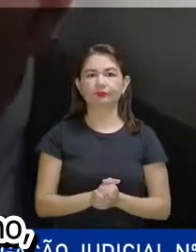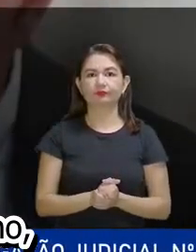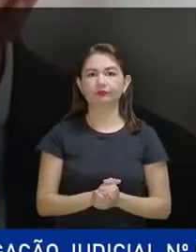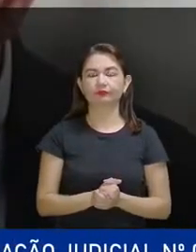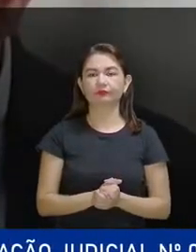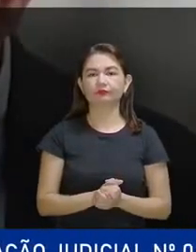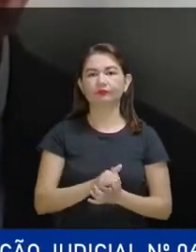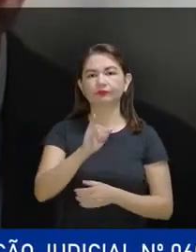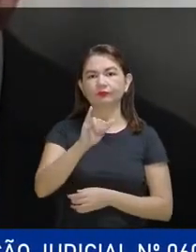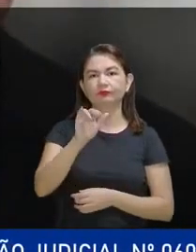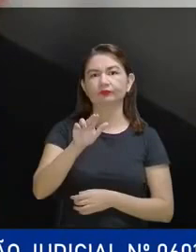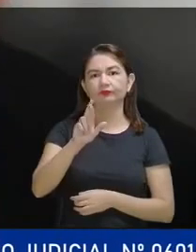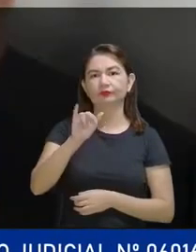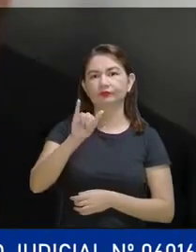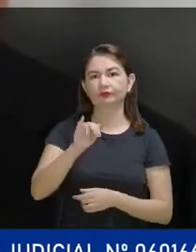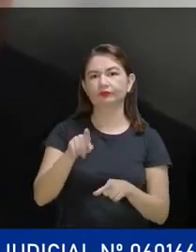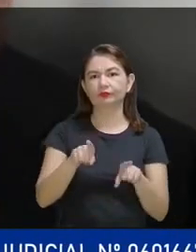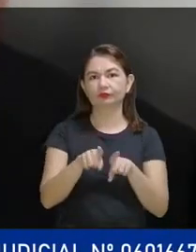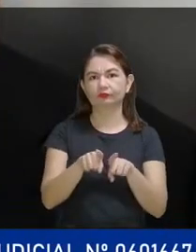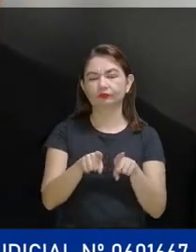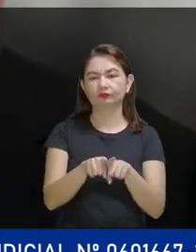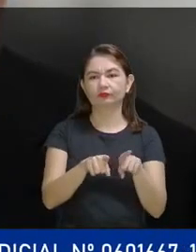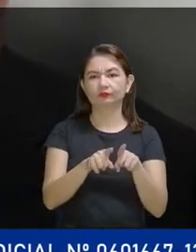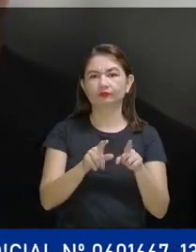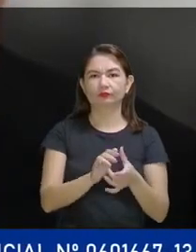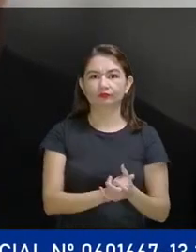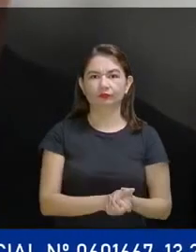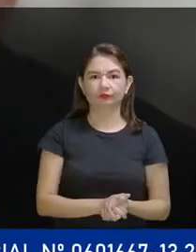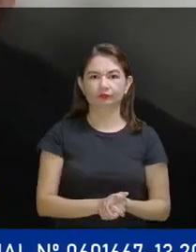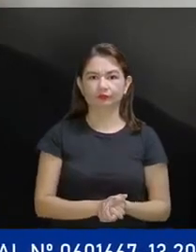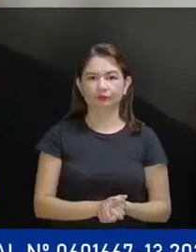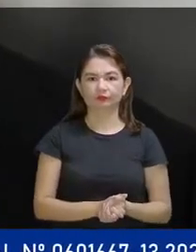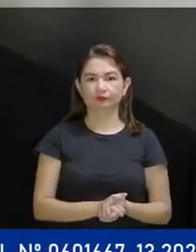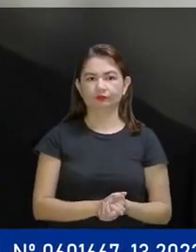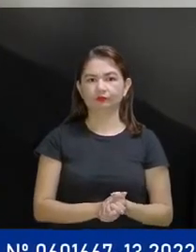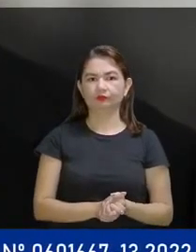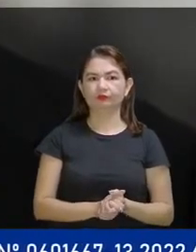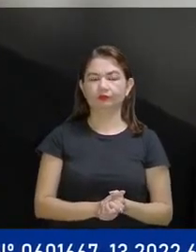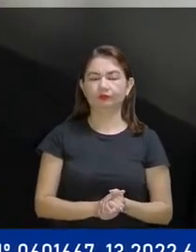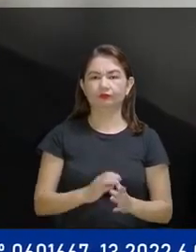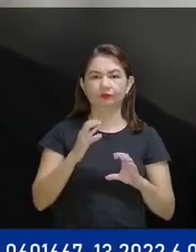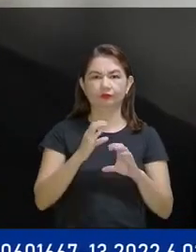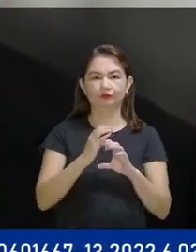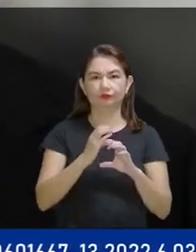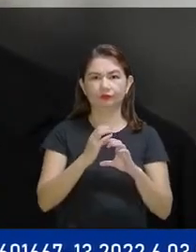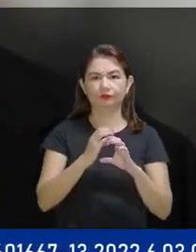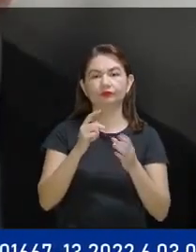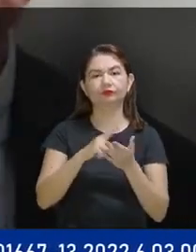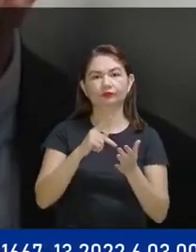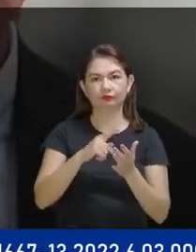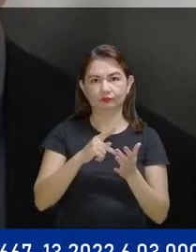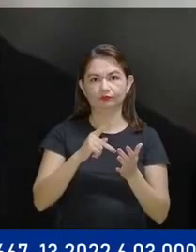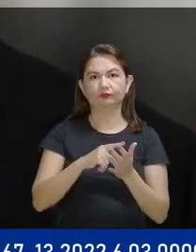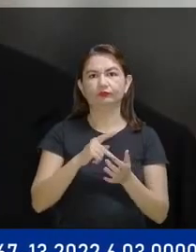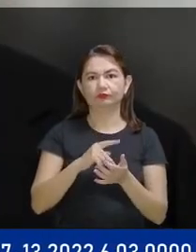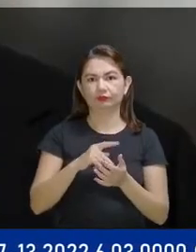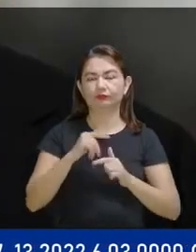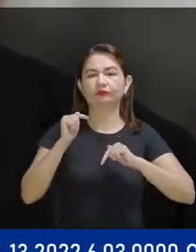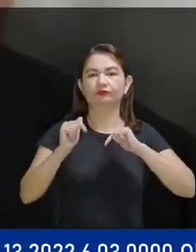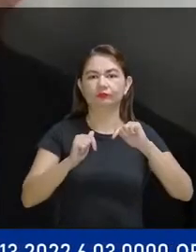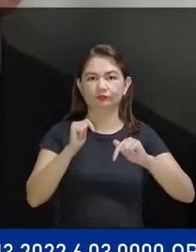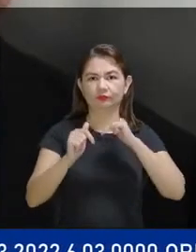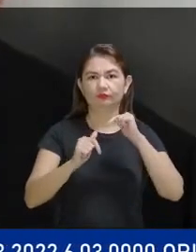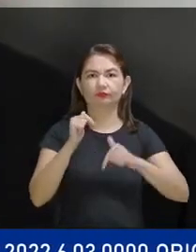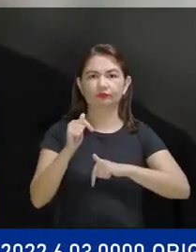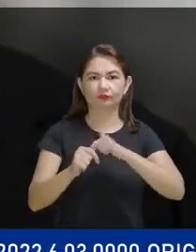chamado Iori. Isso aí já traz uma certa complicação, tá? Se verdadeiramente Irlon estava trabalhando, tá,